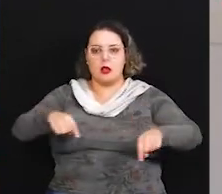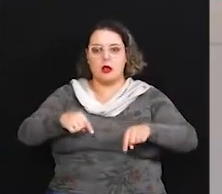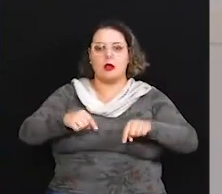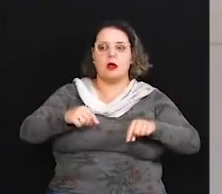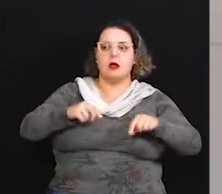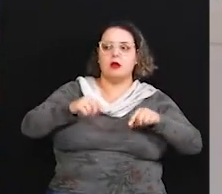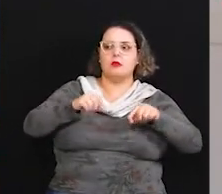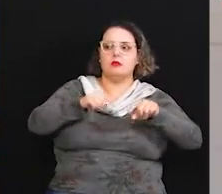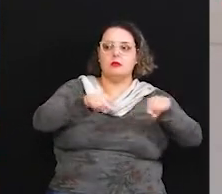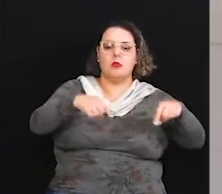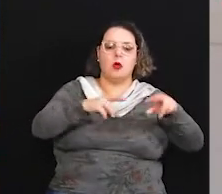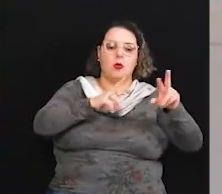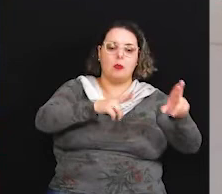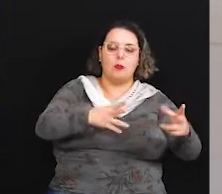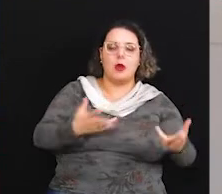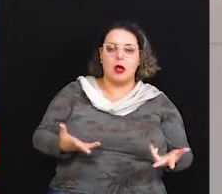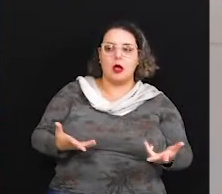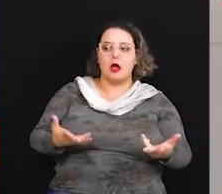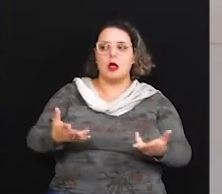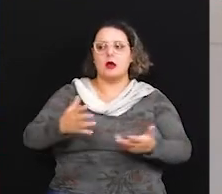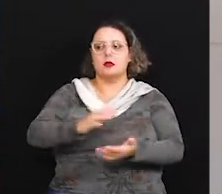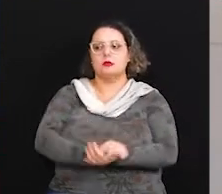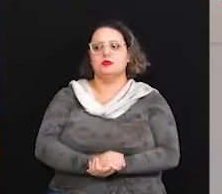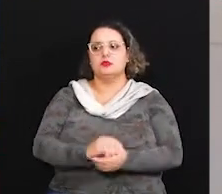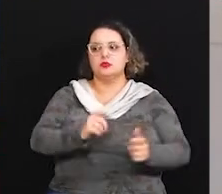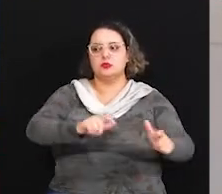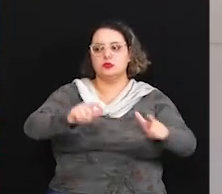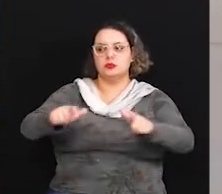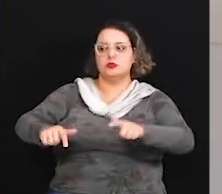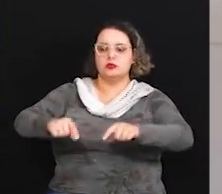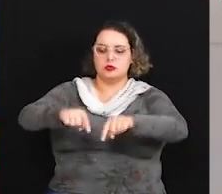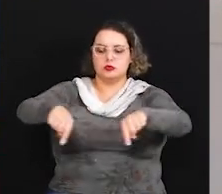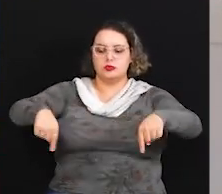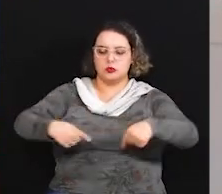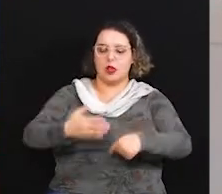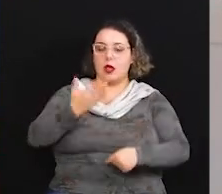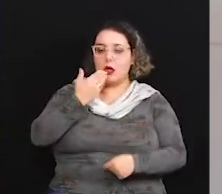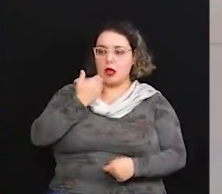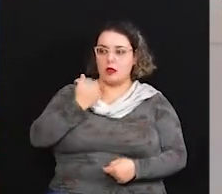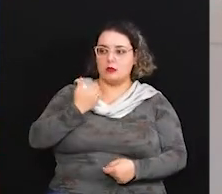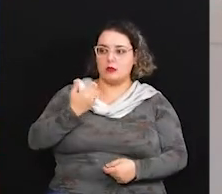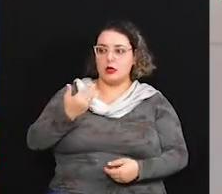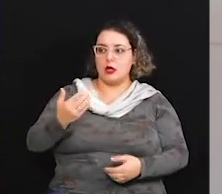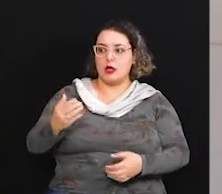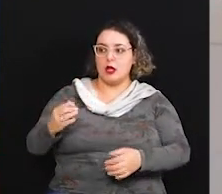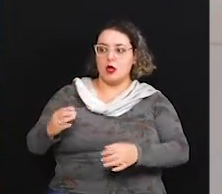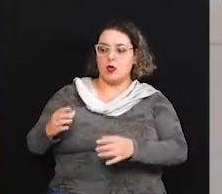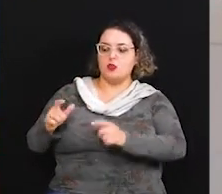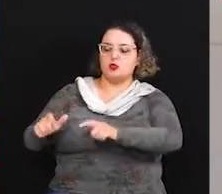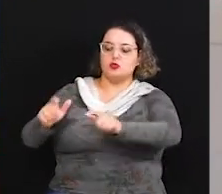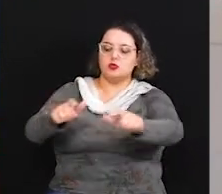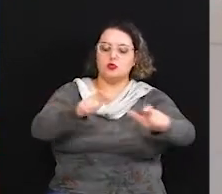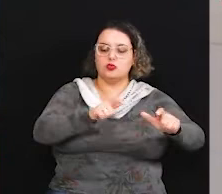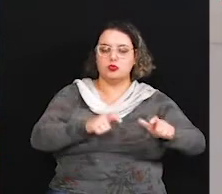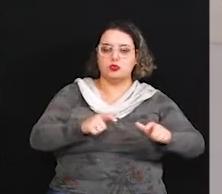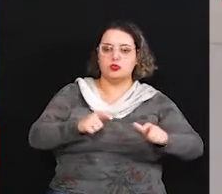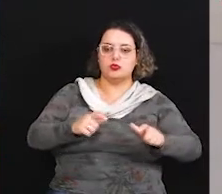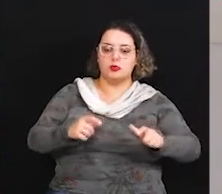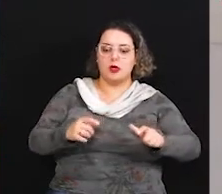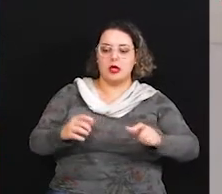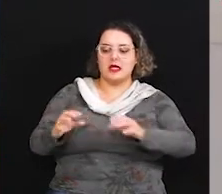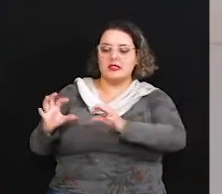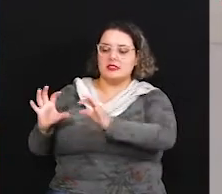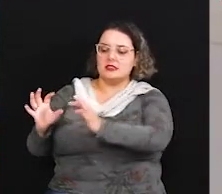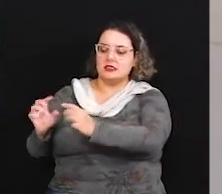com um celulário, né? Se você vê os espaços de refeitório, então eles se comunicam isso para promover